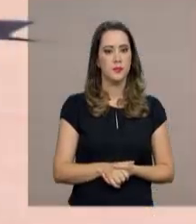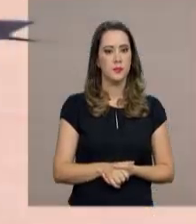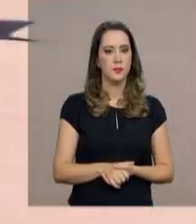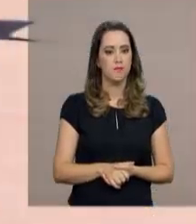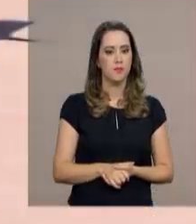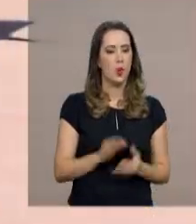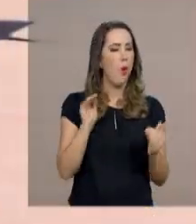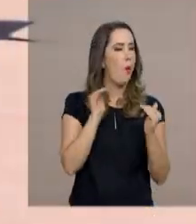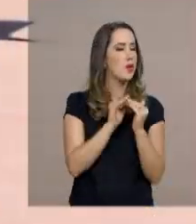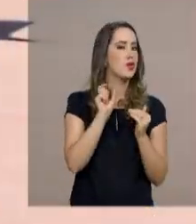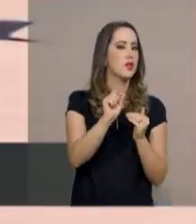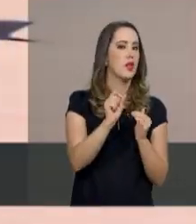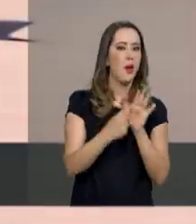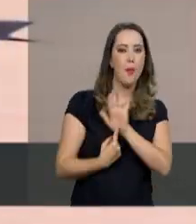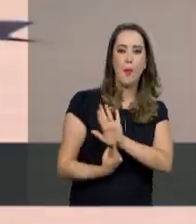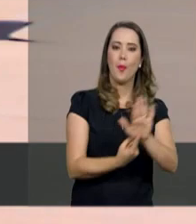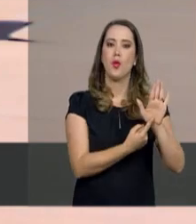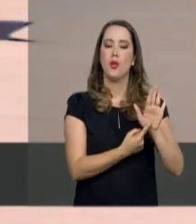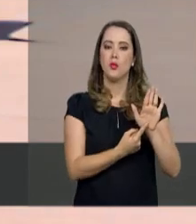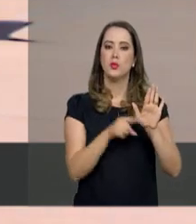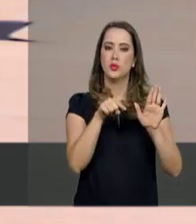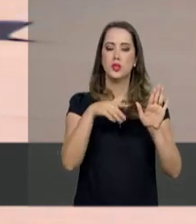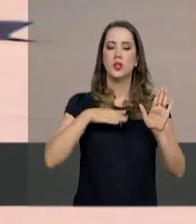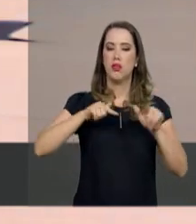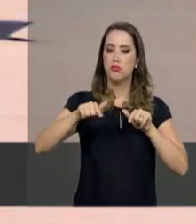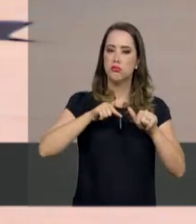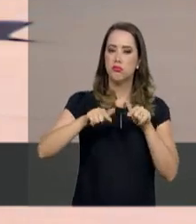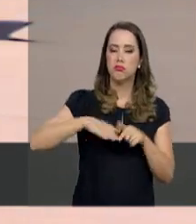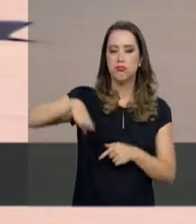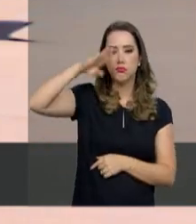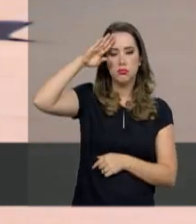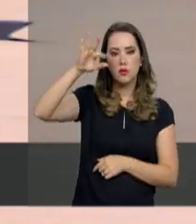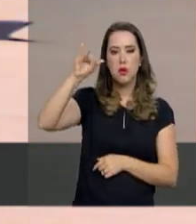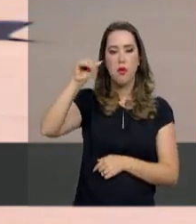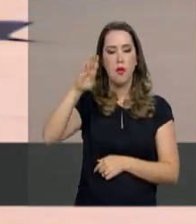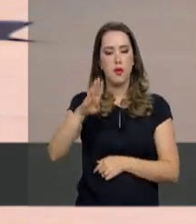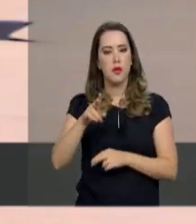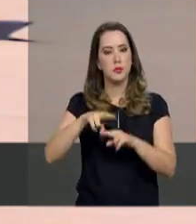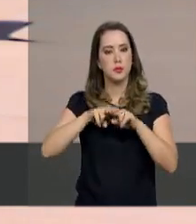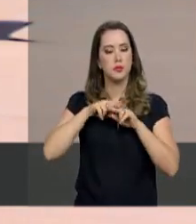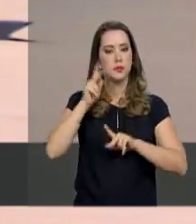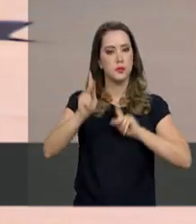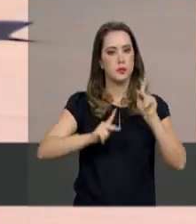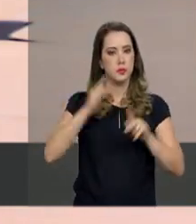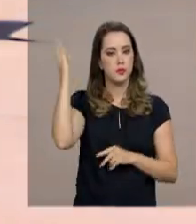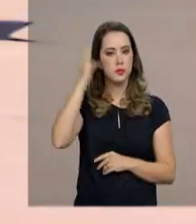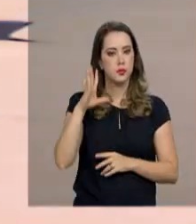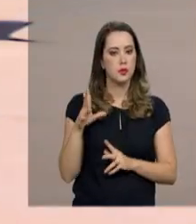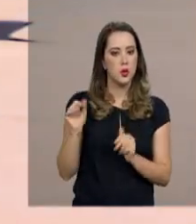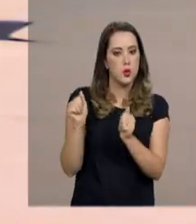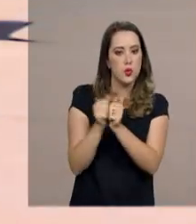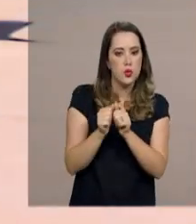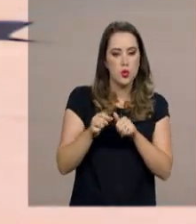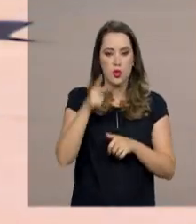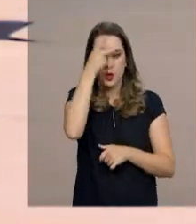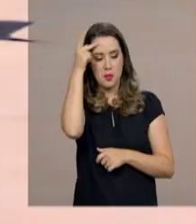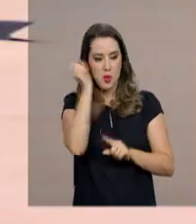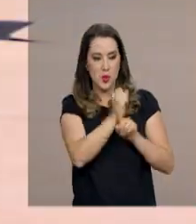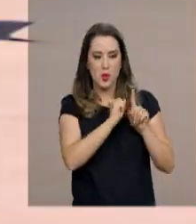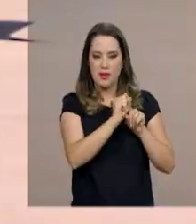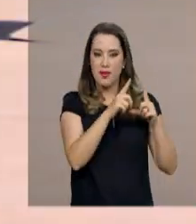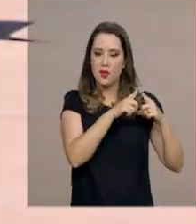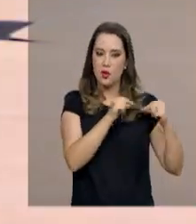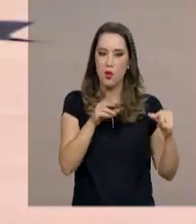O objetivo aqui é procurar mostrar o trabalho que a Força Aérea faz em prol do povo brasileiro, e assim nós trazemos toda a sociedade, aqui no caso a sociedade